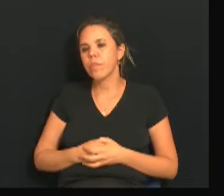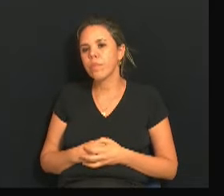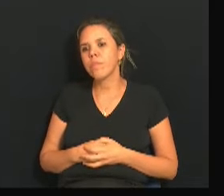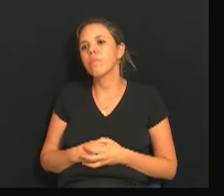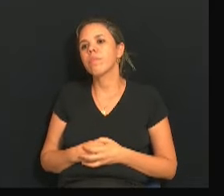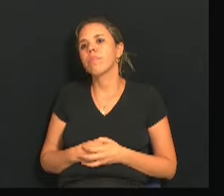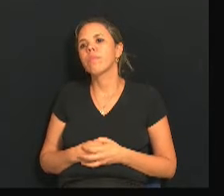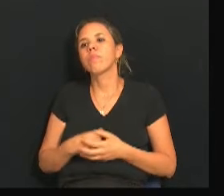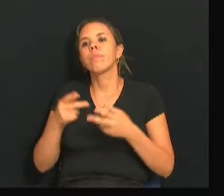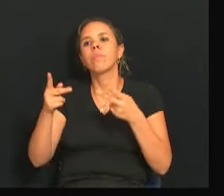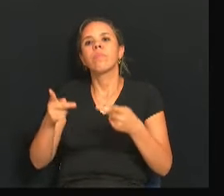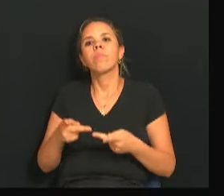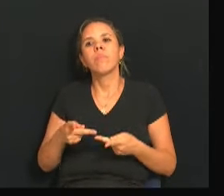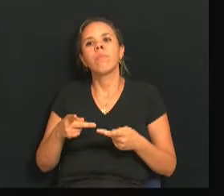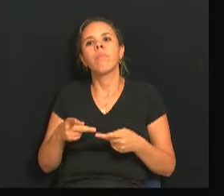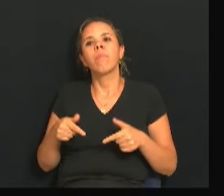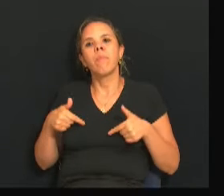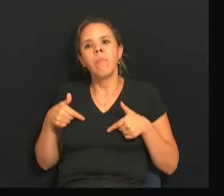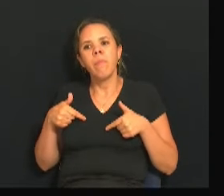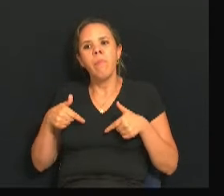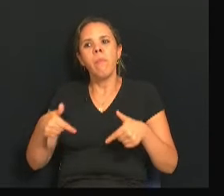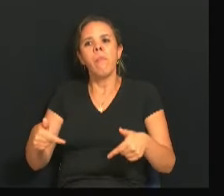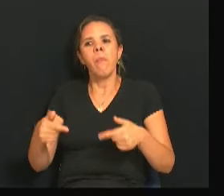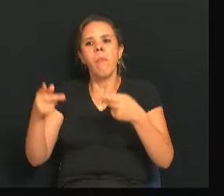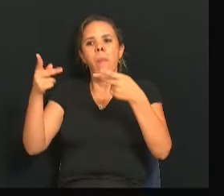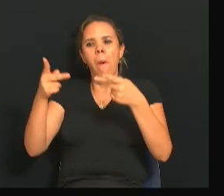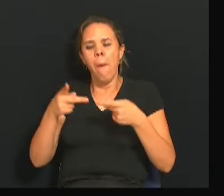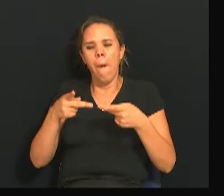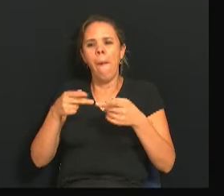pelo convite e pela iniciativa, né, de convocar e de,